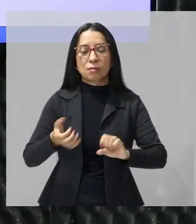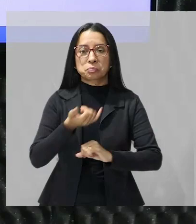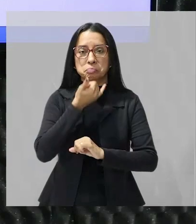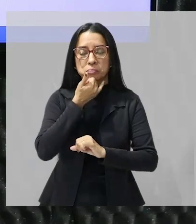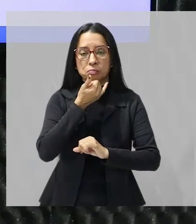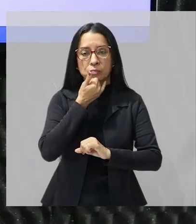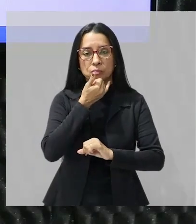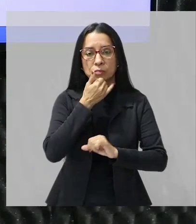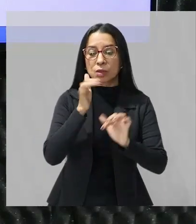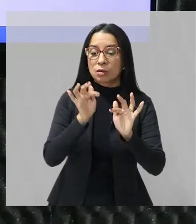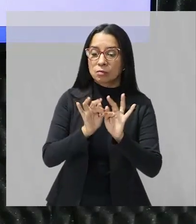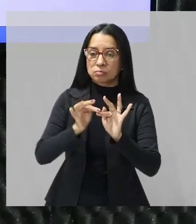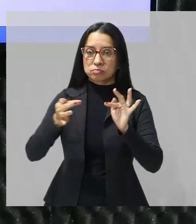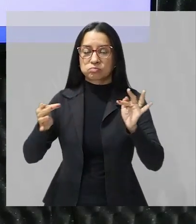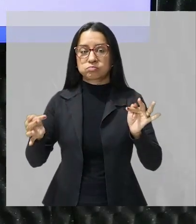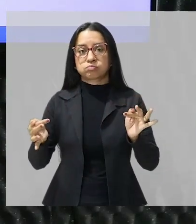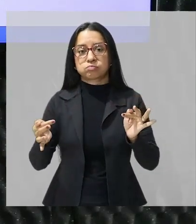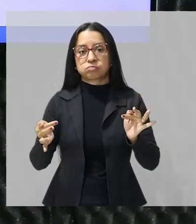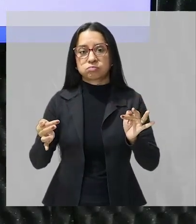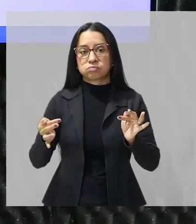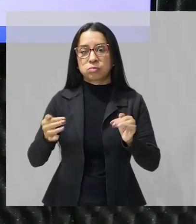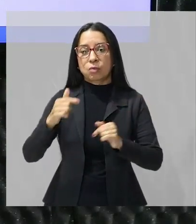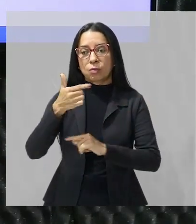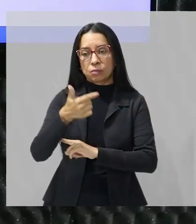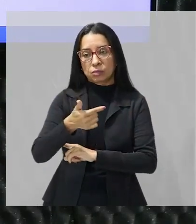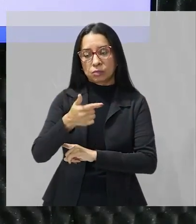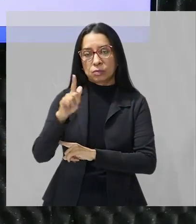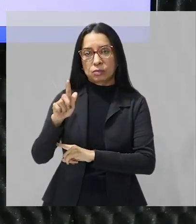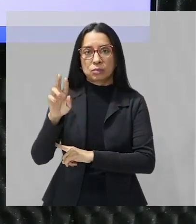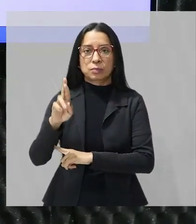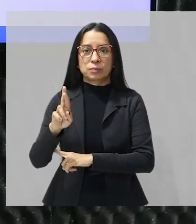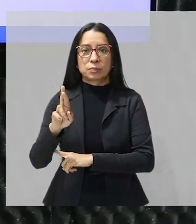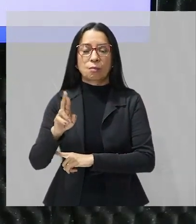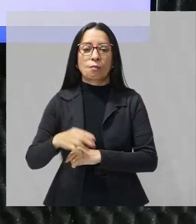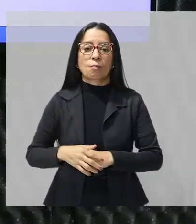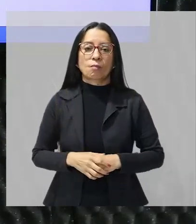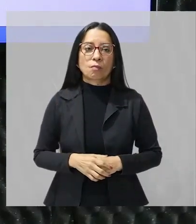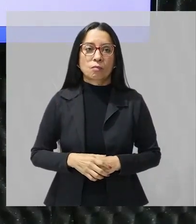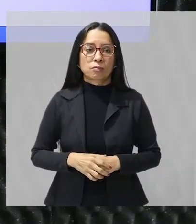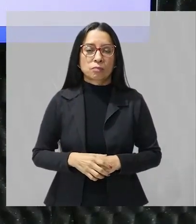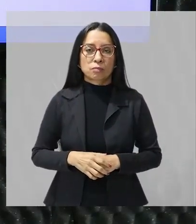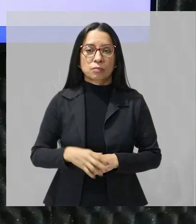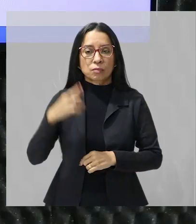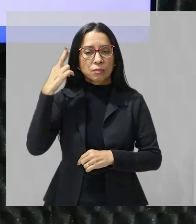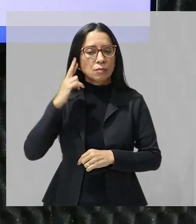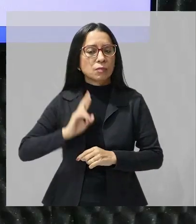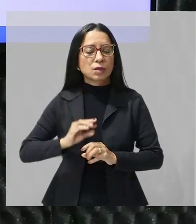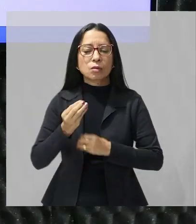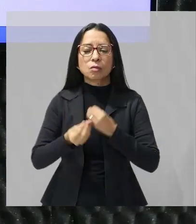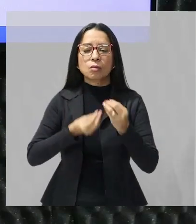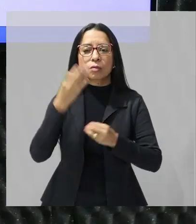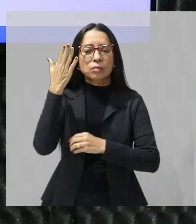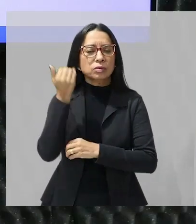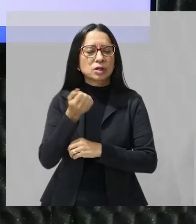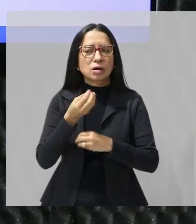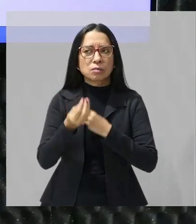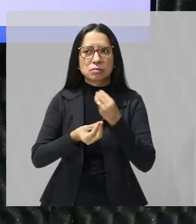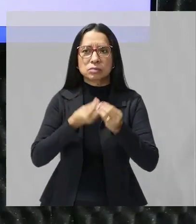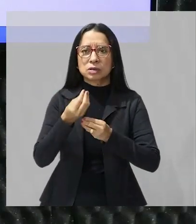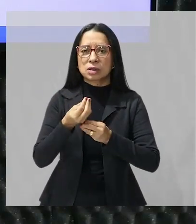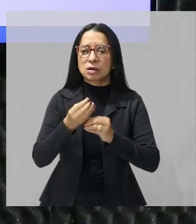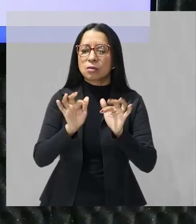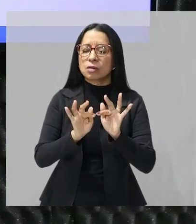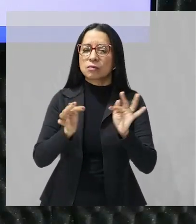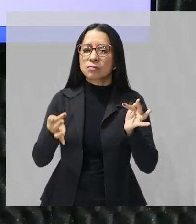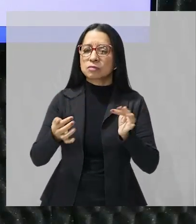desculpa, não é uma equação, uma função quadrática, tá? Ou função do segundo grau. Renata, como é que tu sabe mesmo que é uma função do segundo